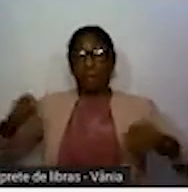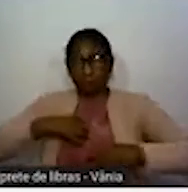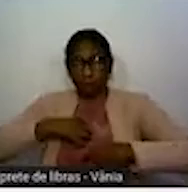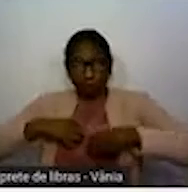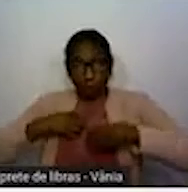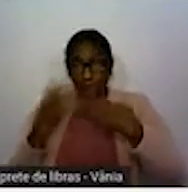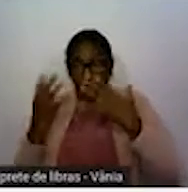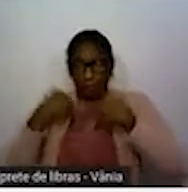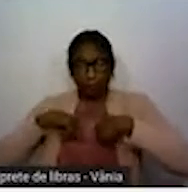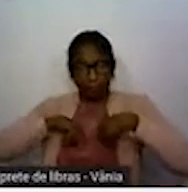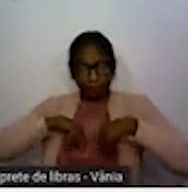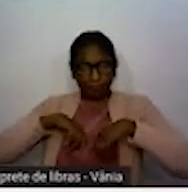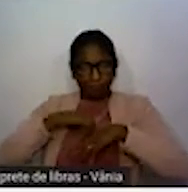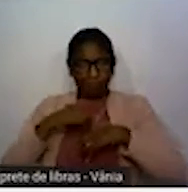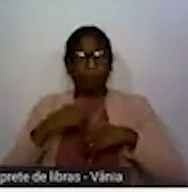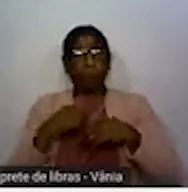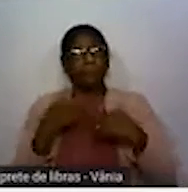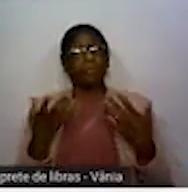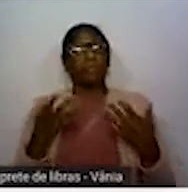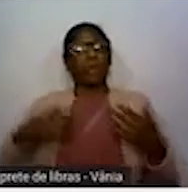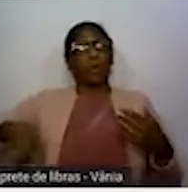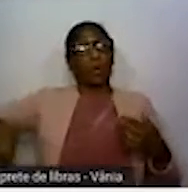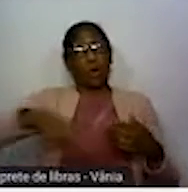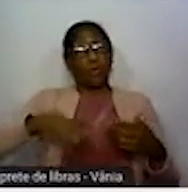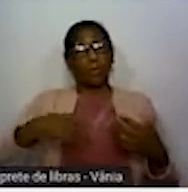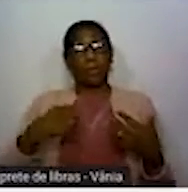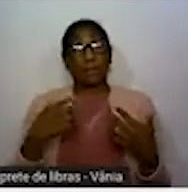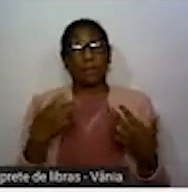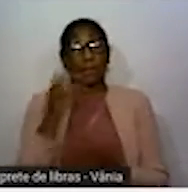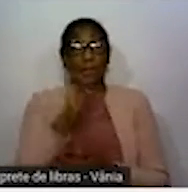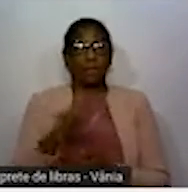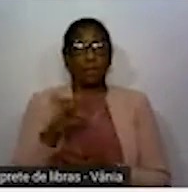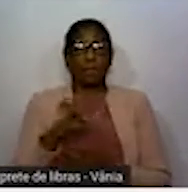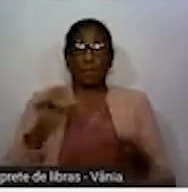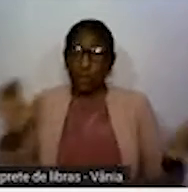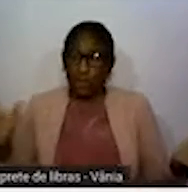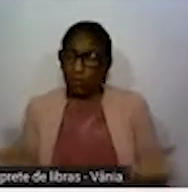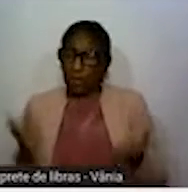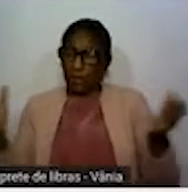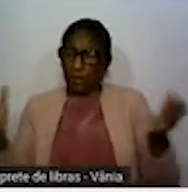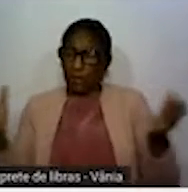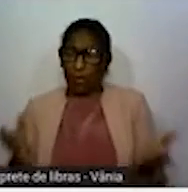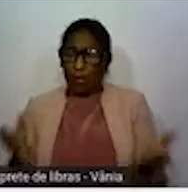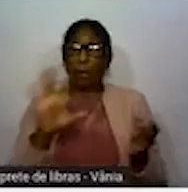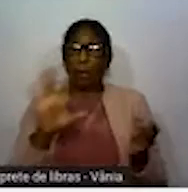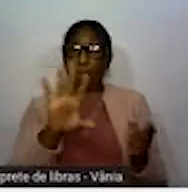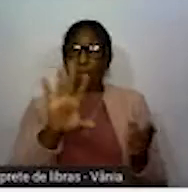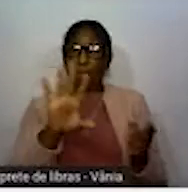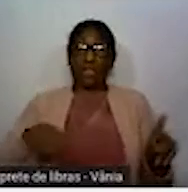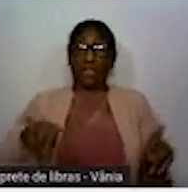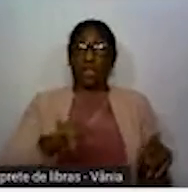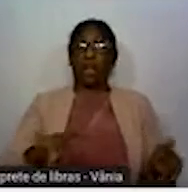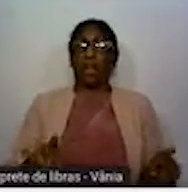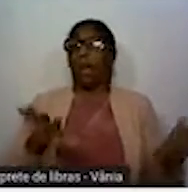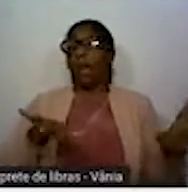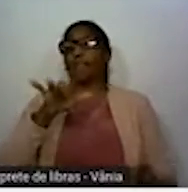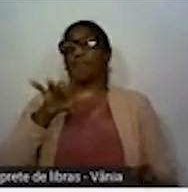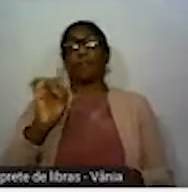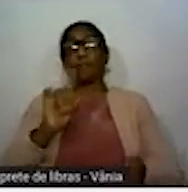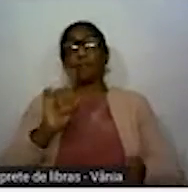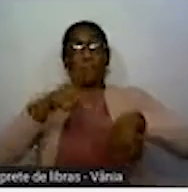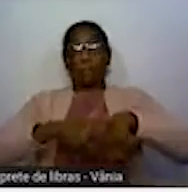não estimularam os corretamente essas crianças no presentes pode significar né certamente não chegaria nos